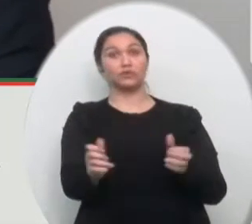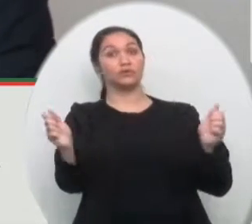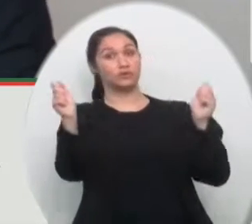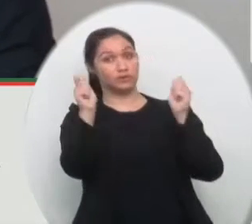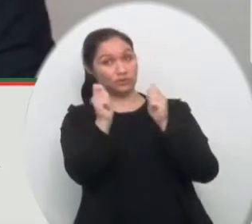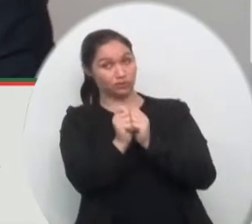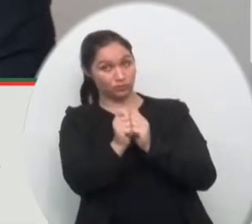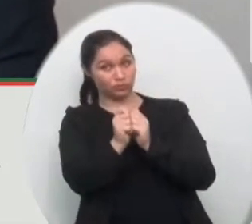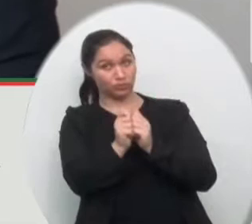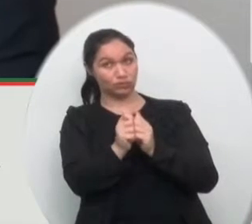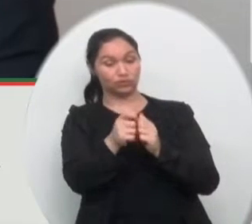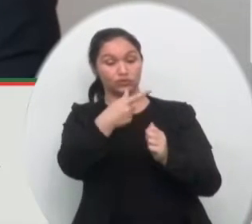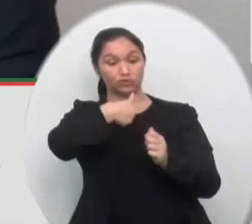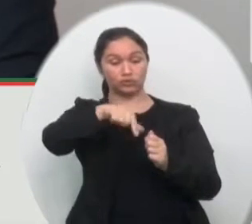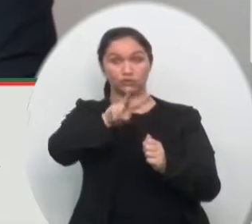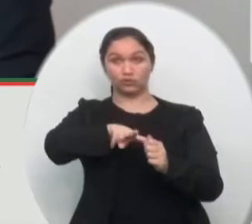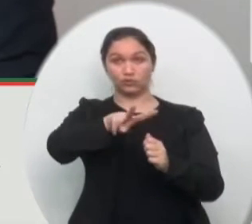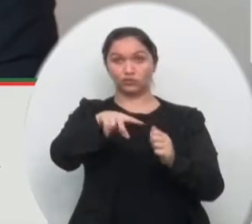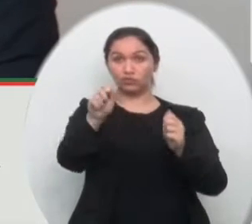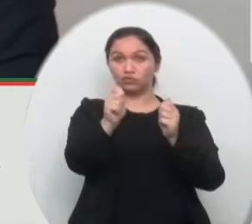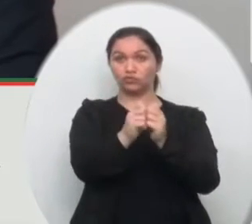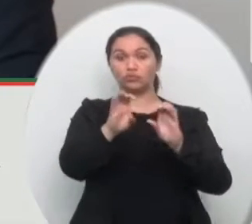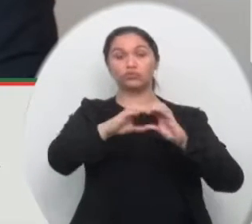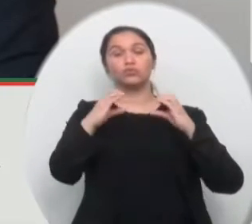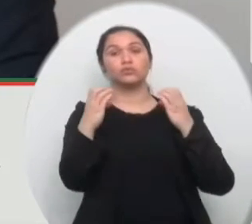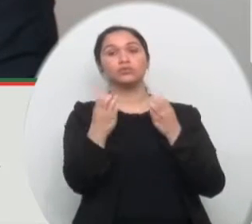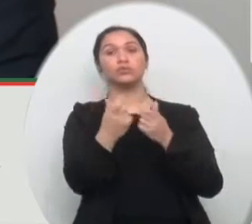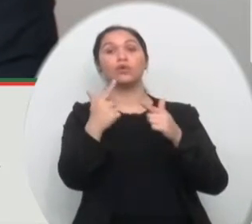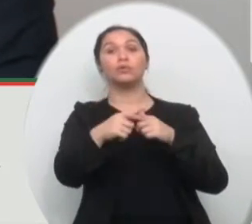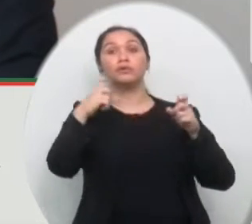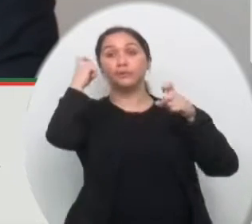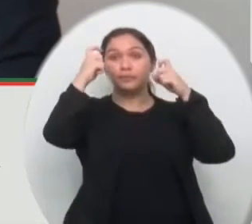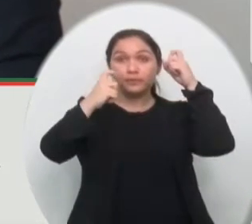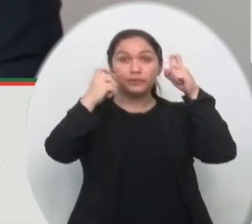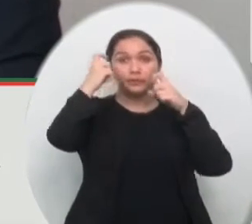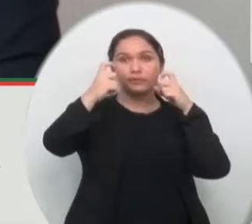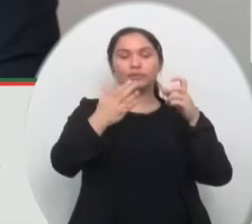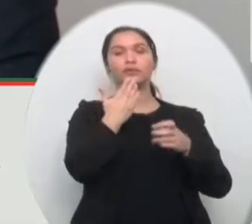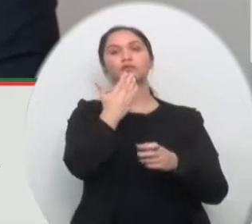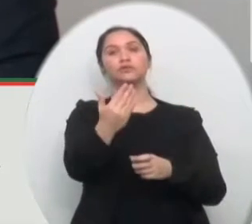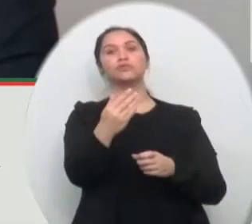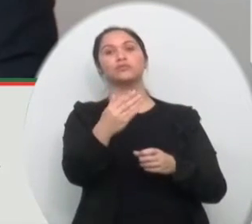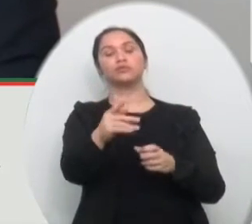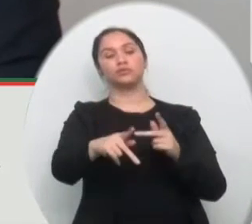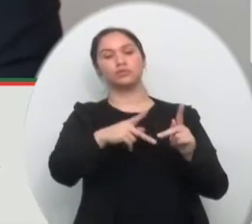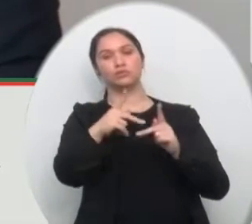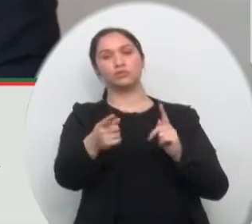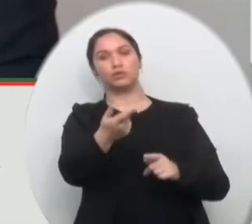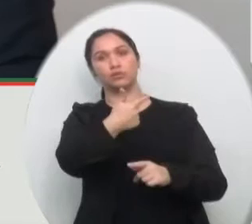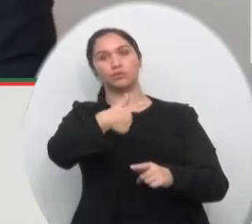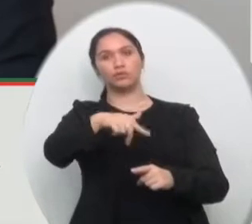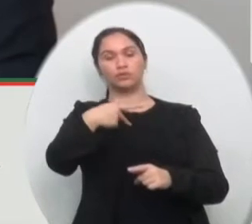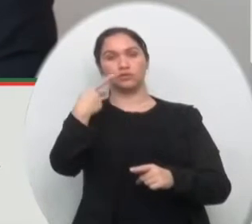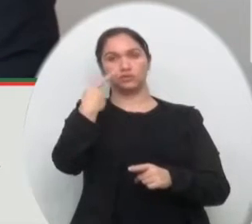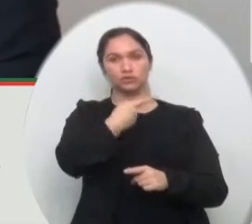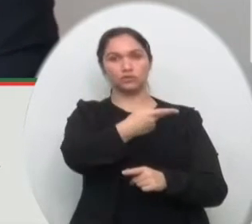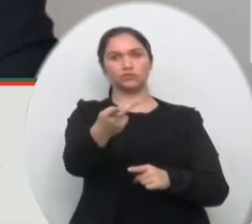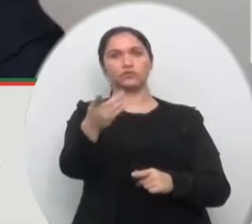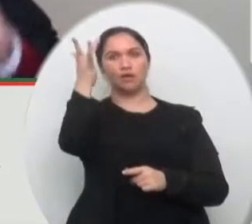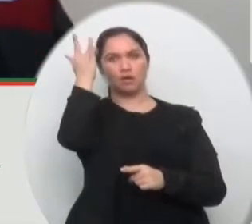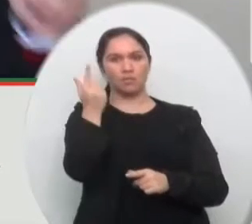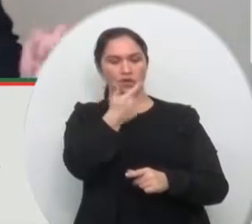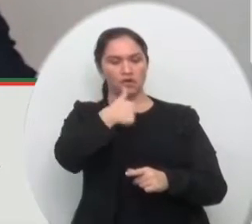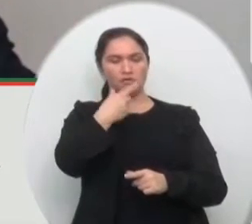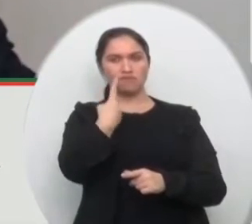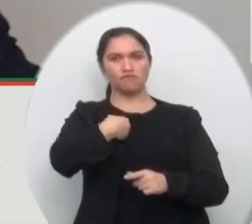os pais vereadores, se preocupamos com as causas da população. Quero dizer que se for para visitar amanhã, estarei junto, o